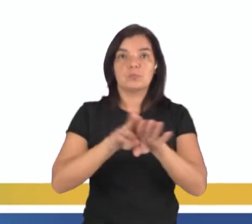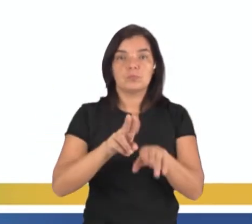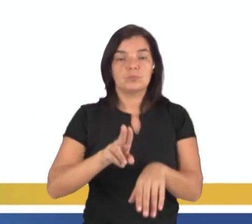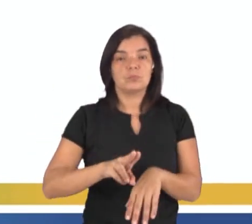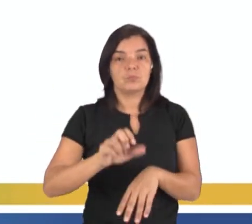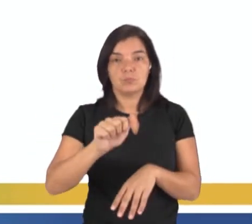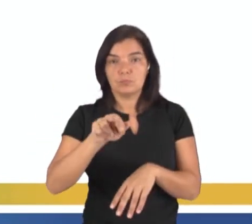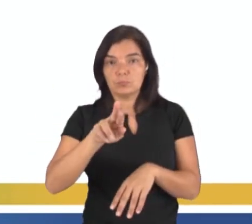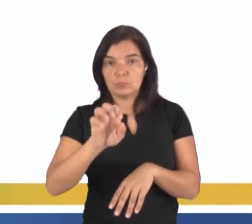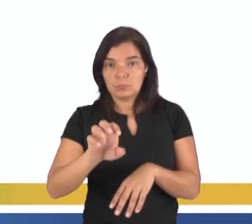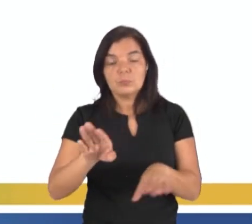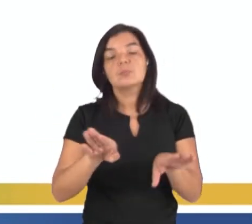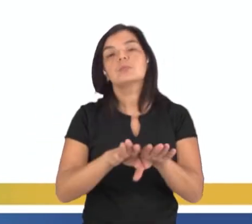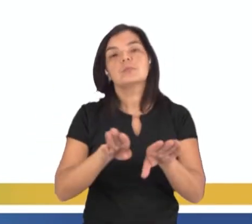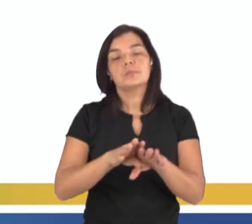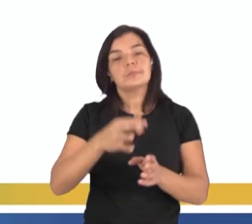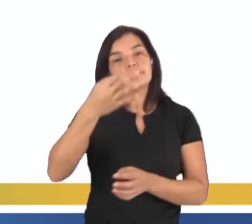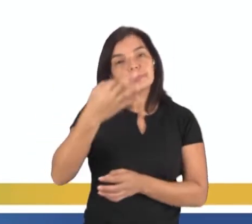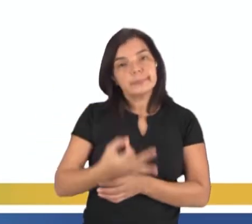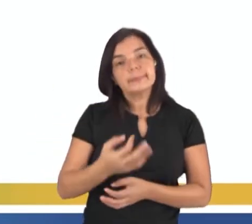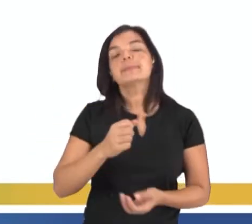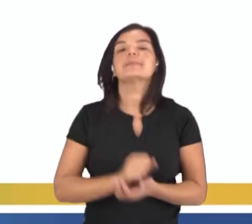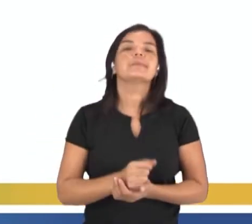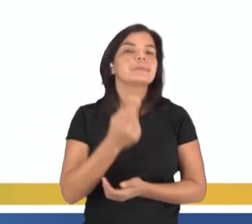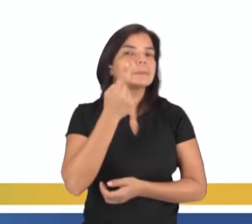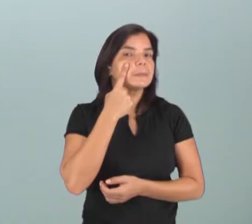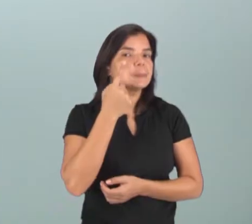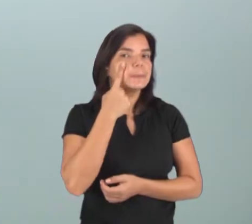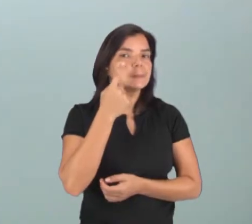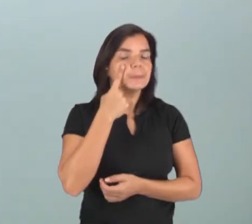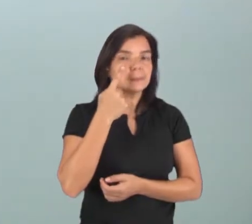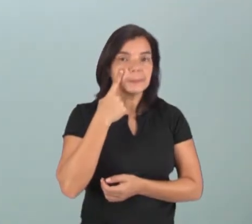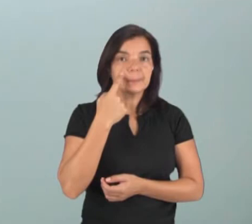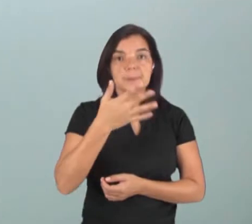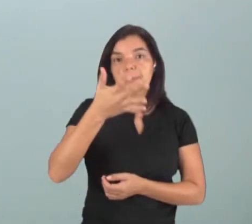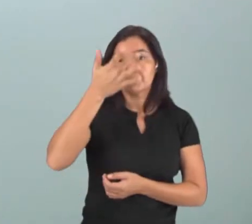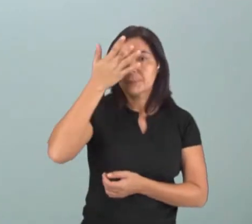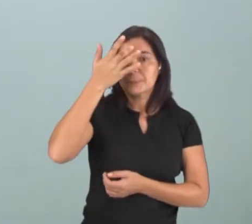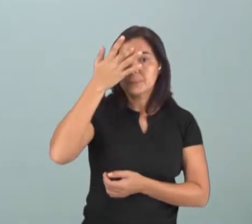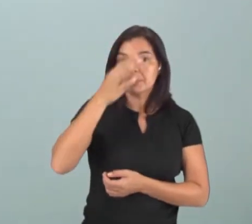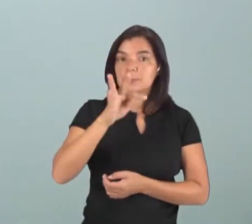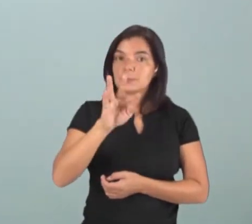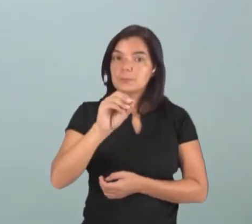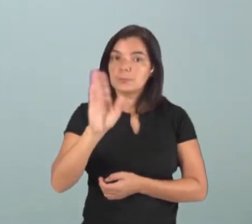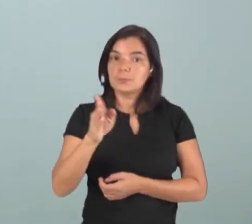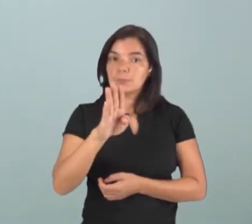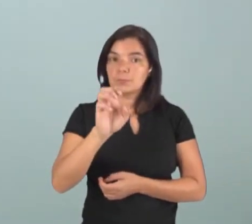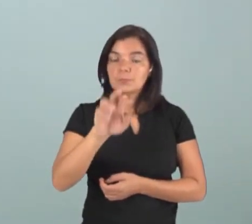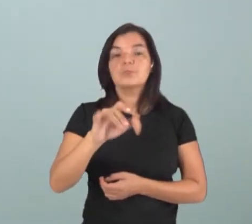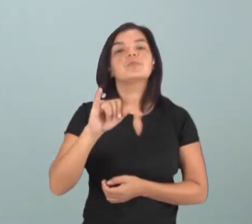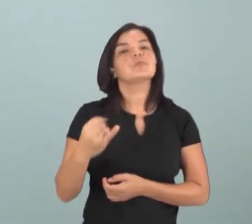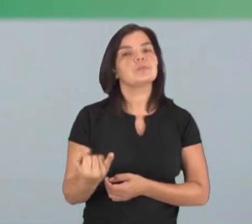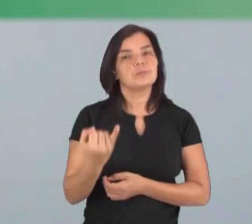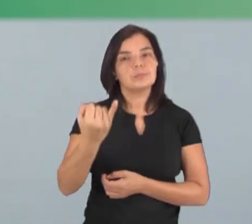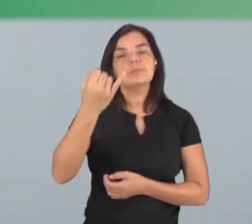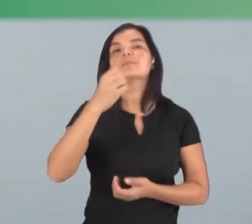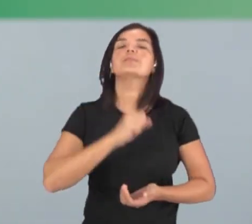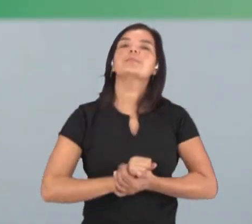usar were como conjugação correta, ok? Prestem bastante atenção nas conjugações do verbo to be, porque são importantes.